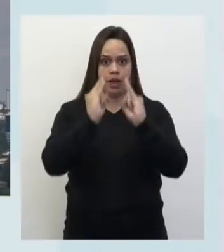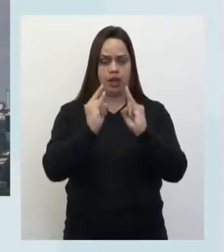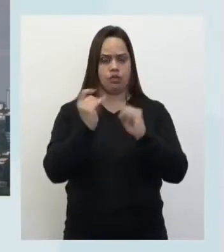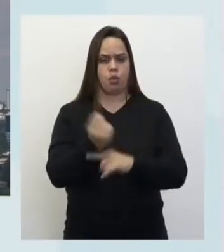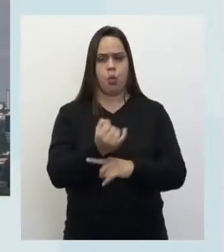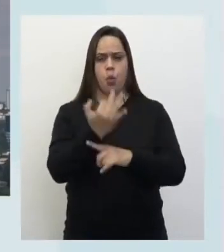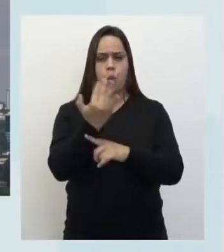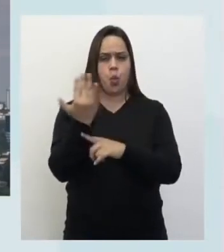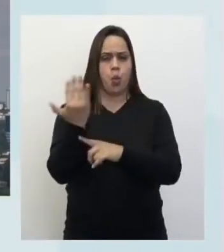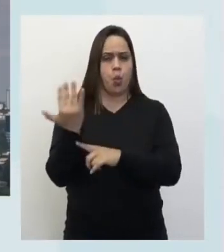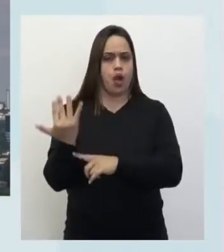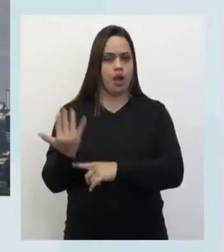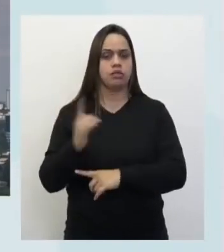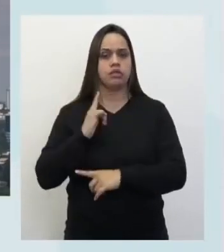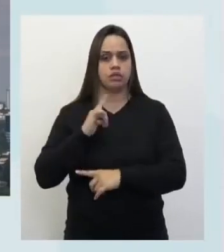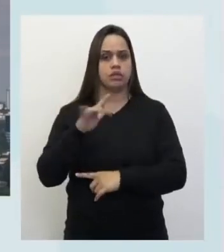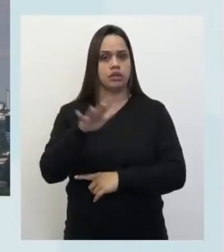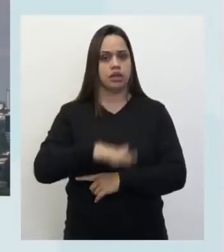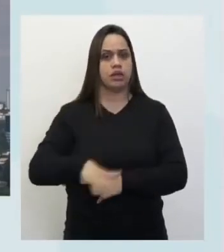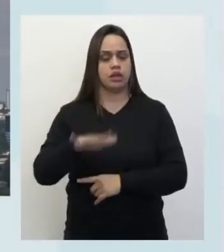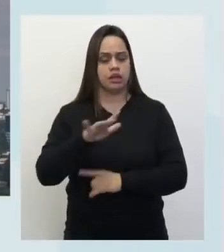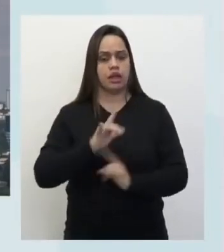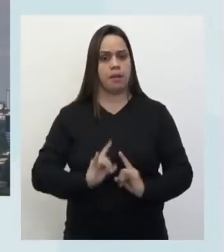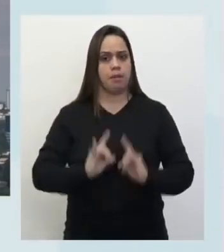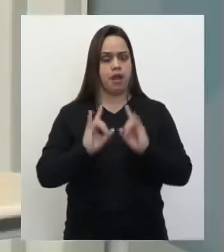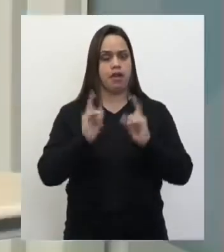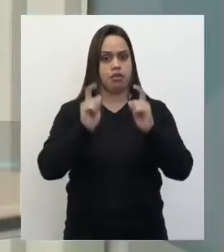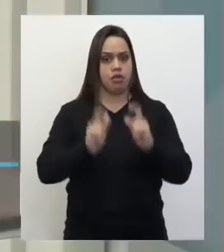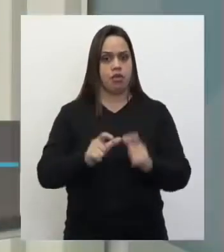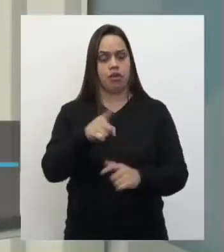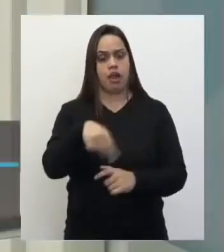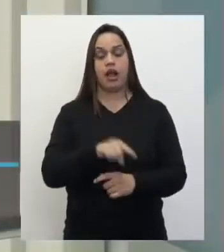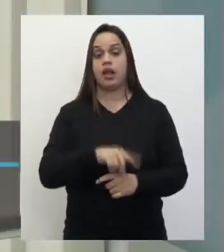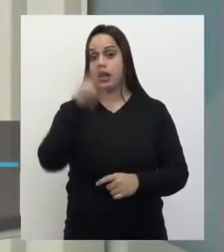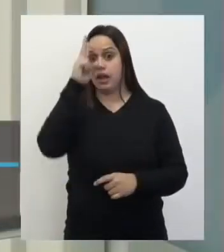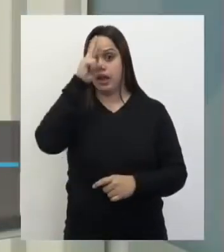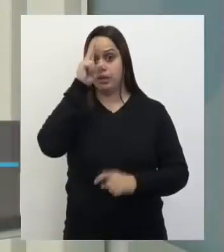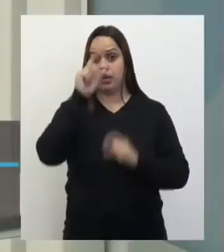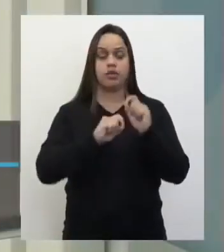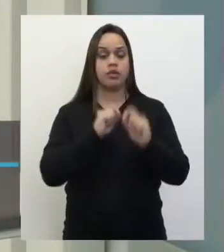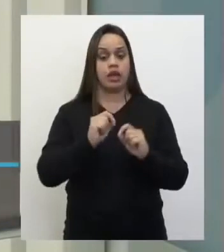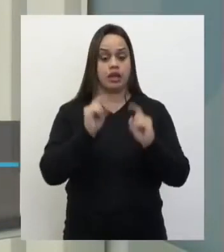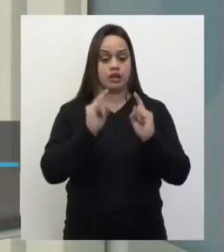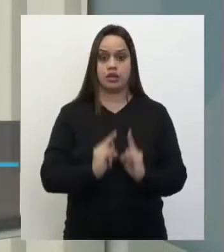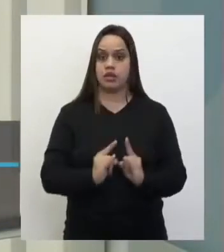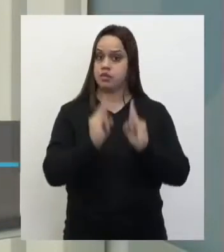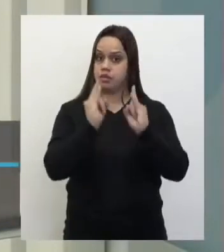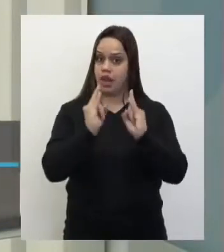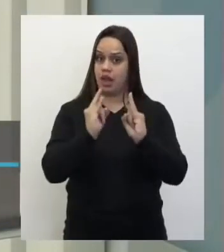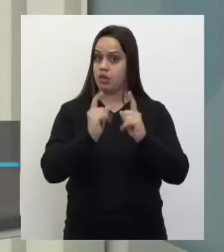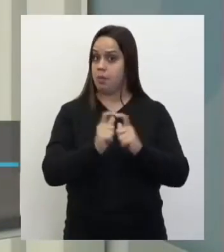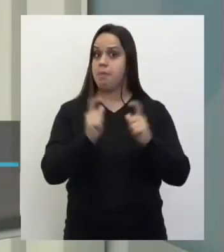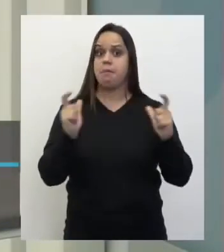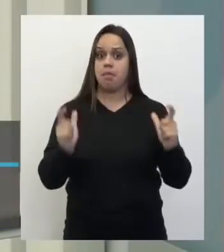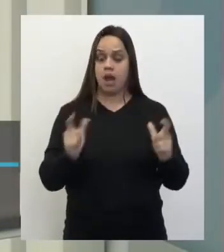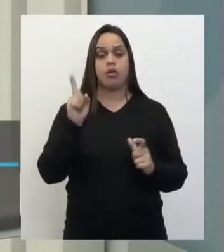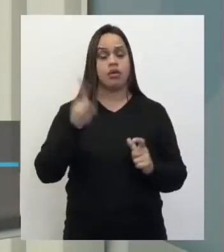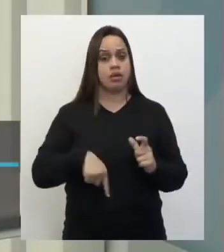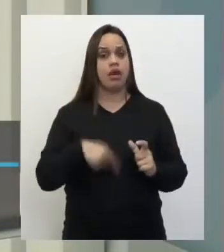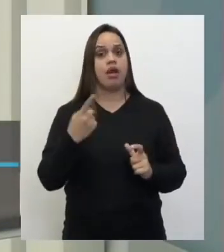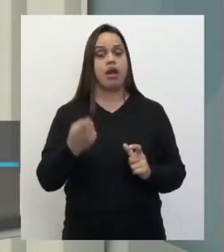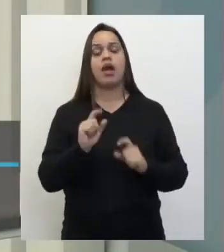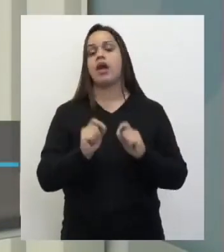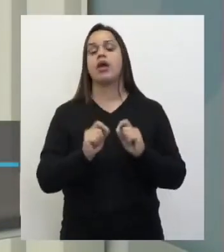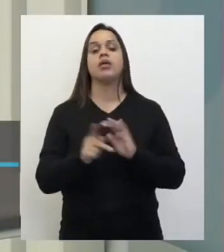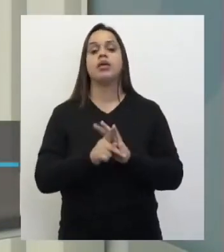de prédios nesse município. Lembrando que muitos desses prédios são prédios comerciais, né, ligados